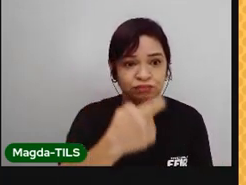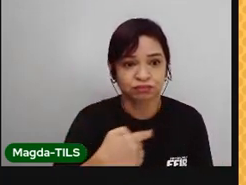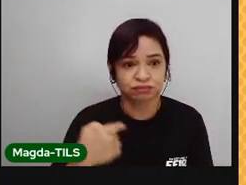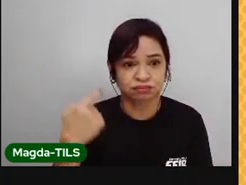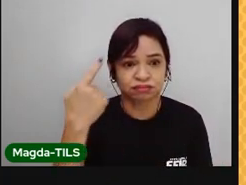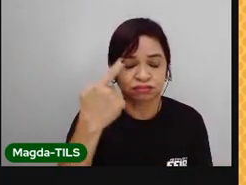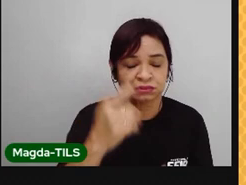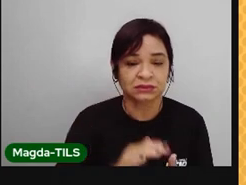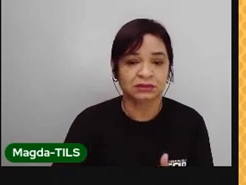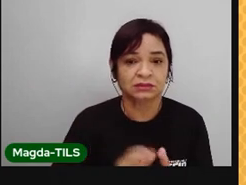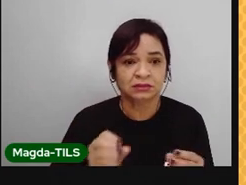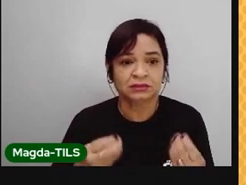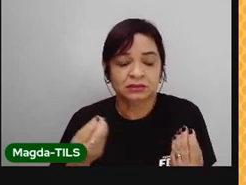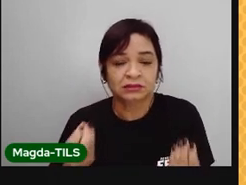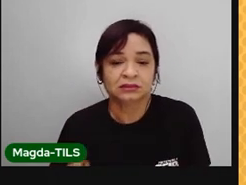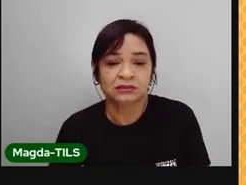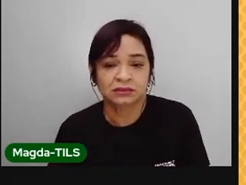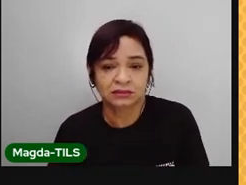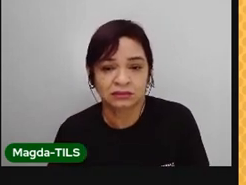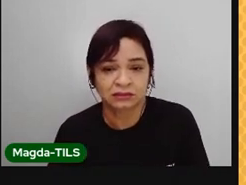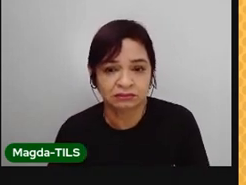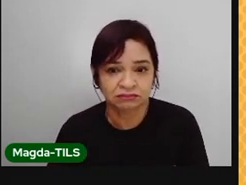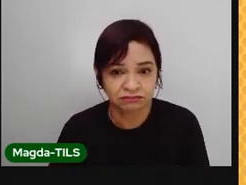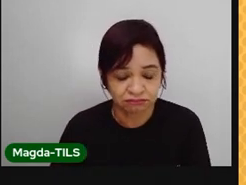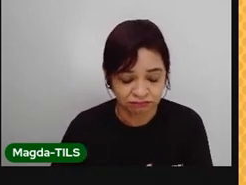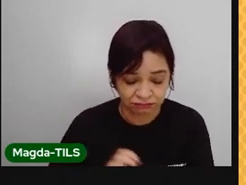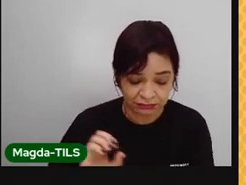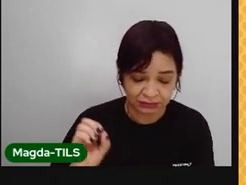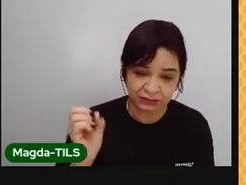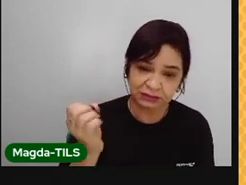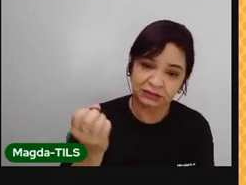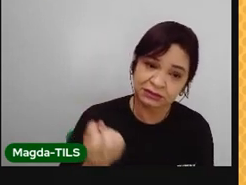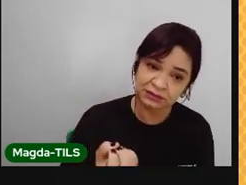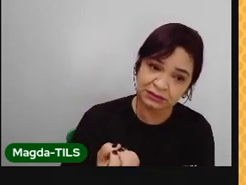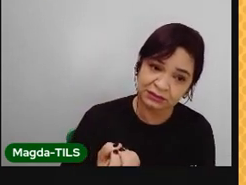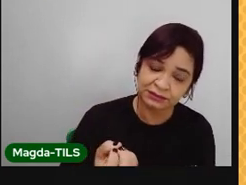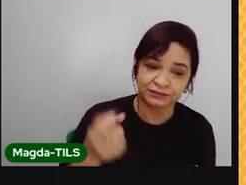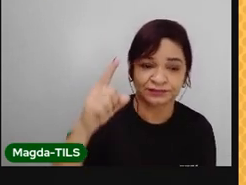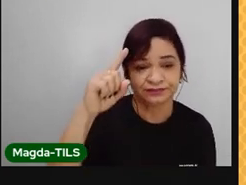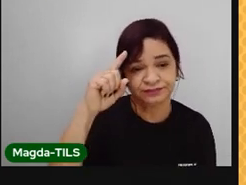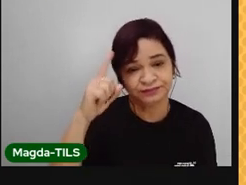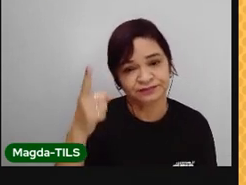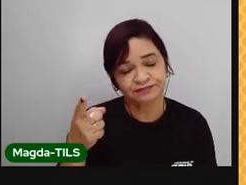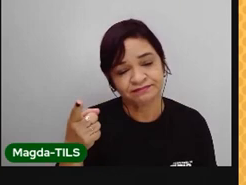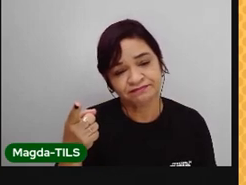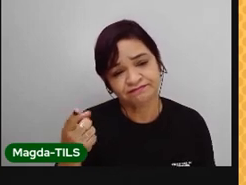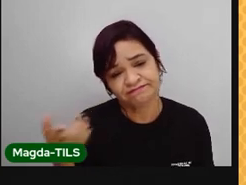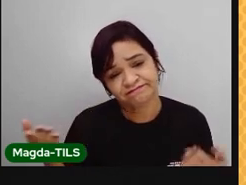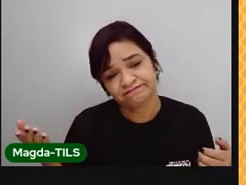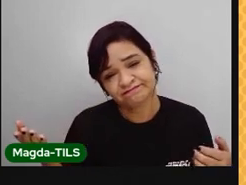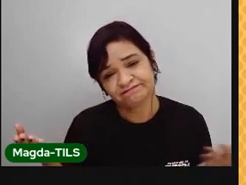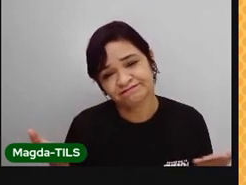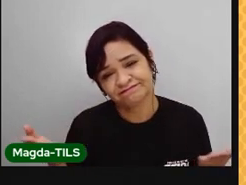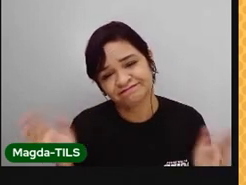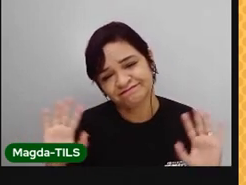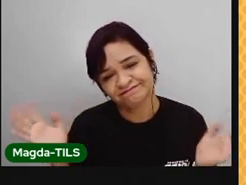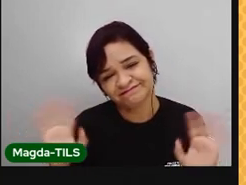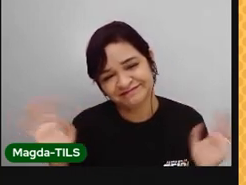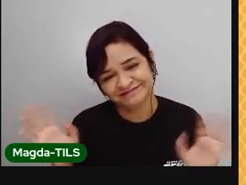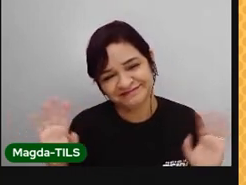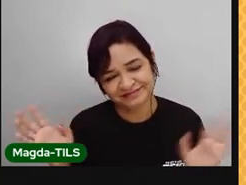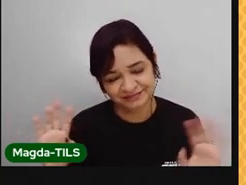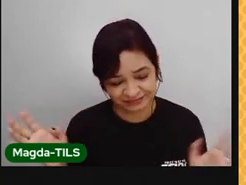Ou seja, a rotação completa da Terra é de um dia. Por hora é só, pessoal. Nos vemos na próxima.